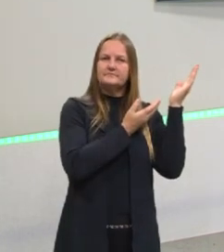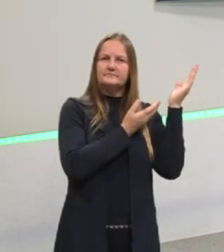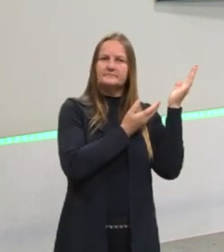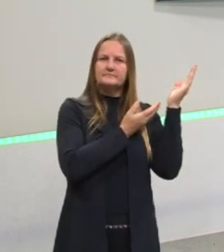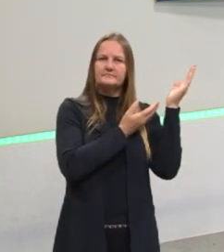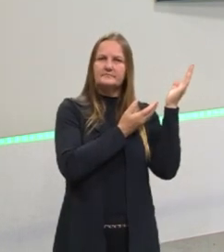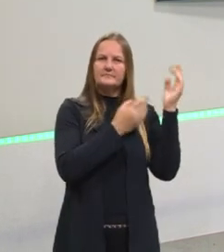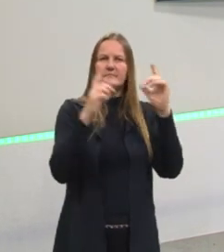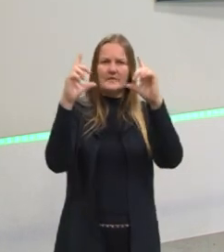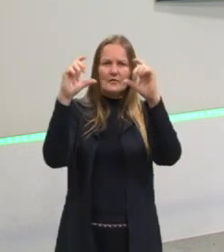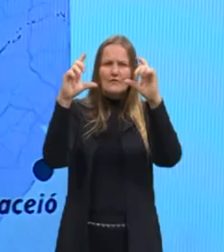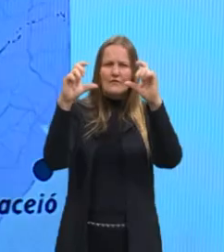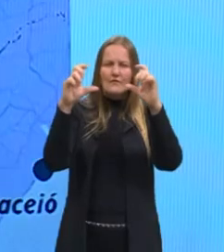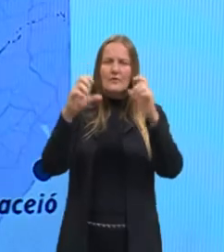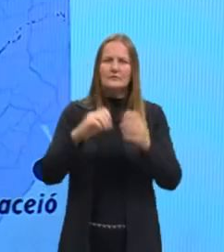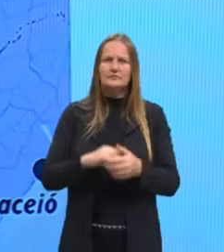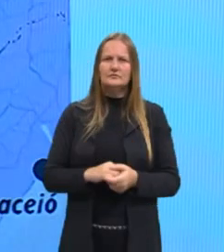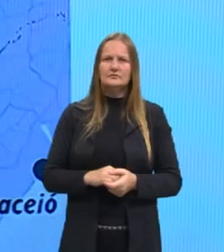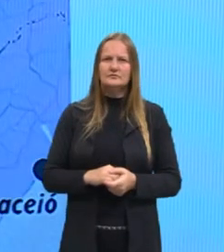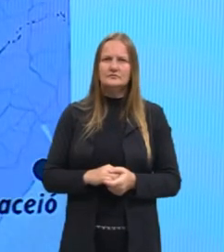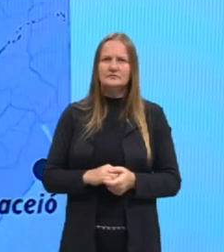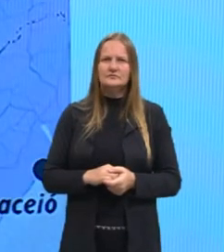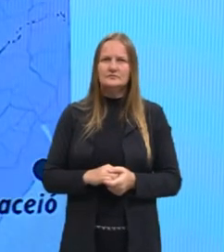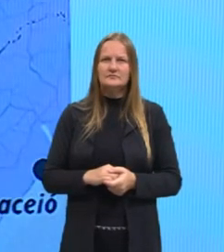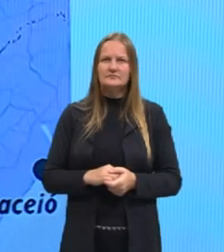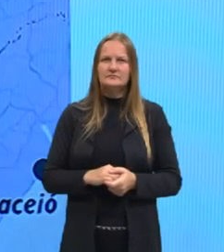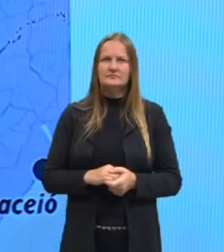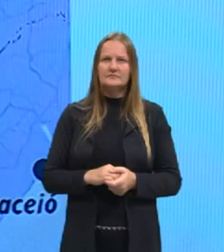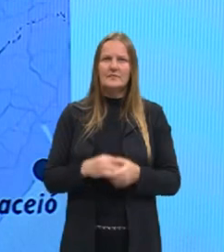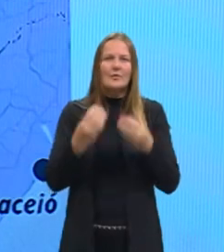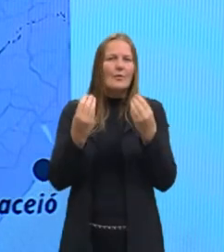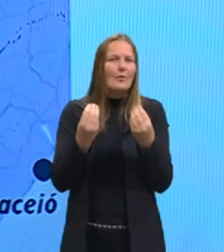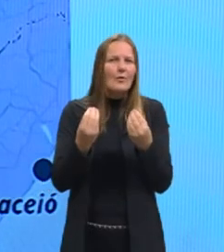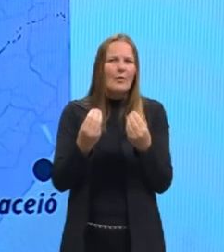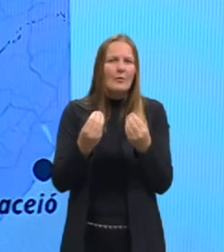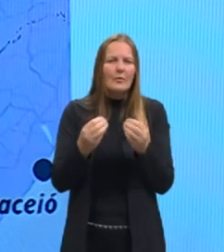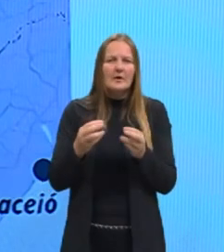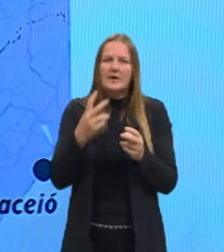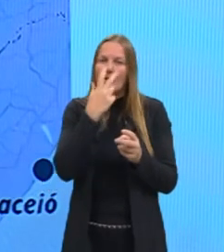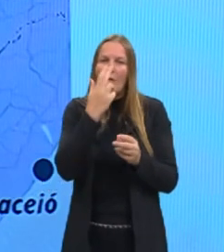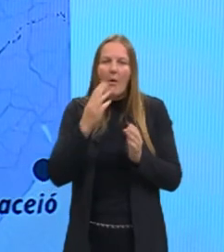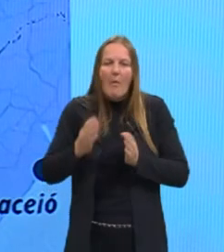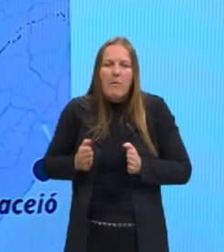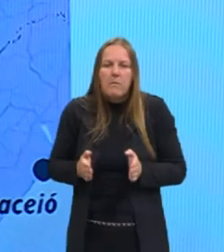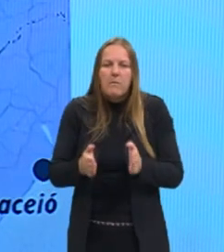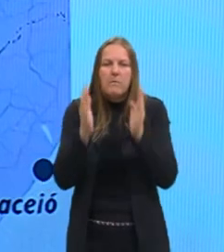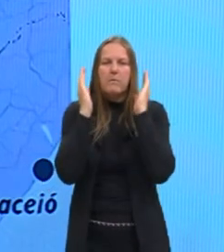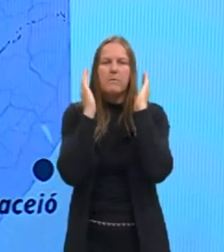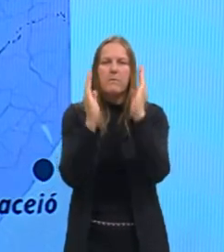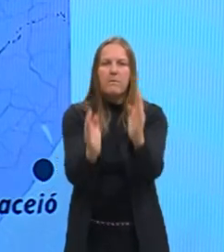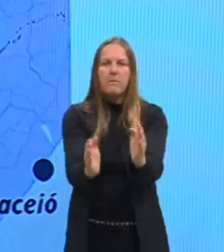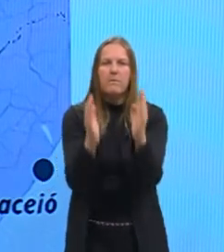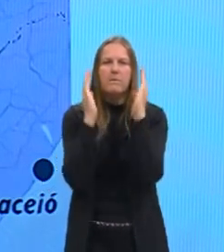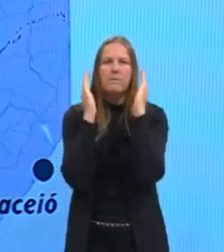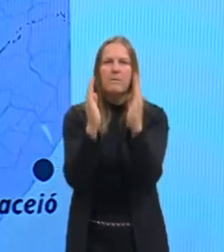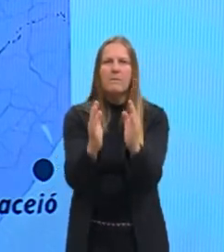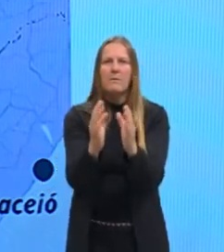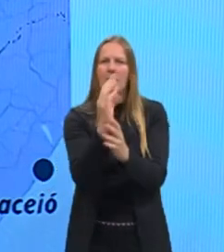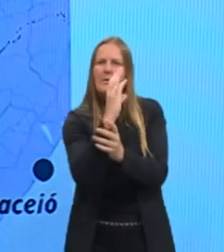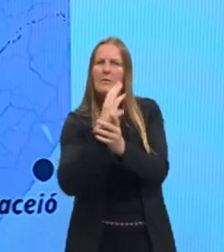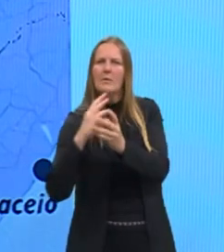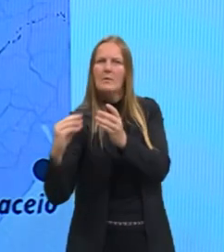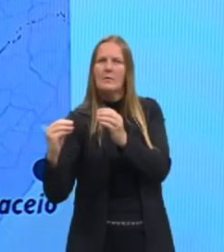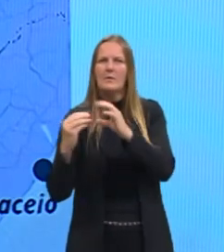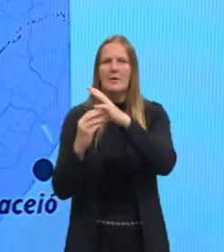ó vai mostrar uma foto né olha só como é que fica aqui é um canal né os canais E aí tu consegue irrigar aqui